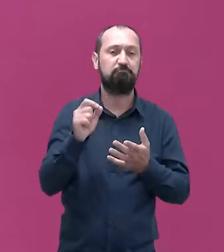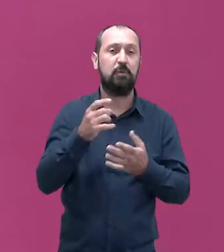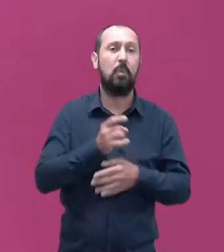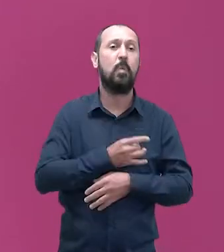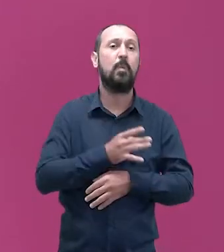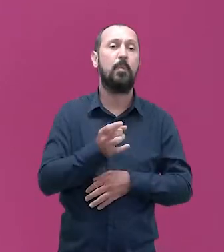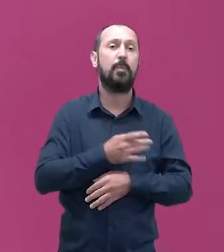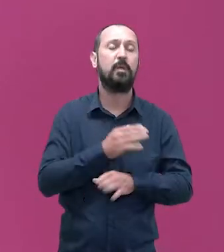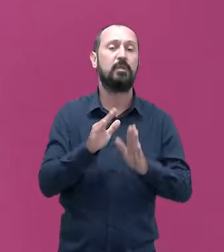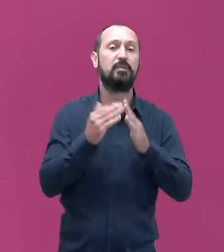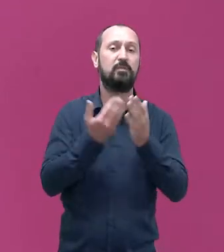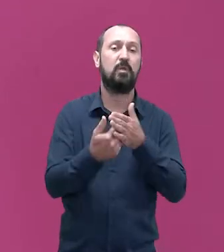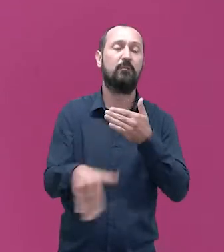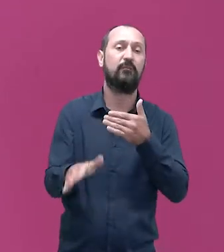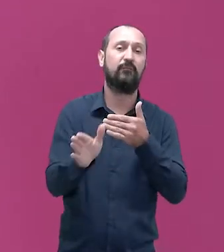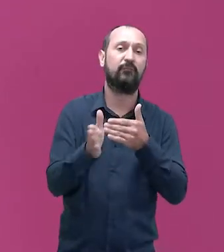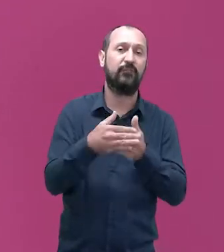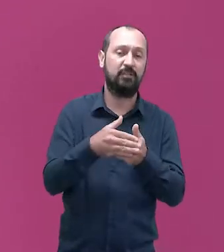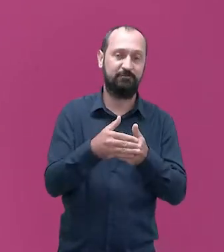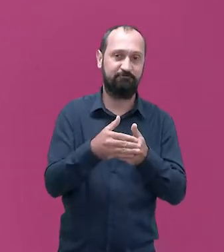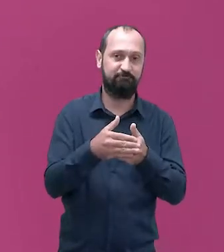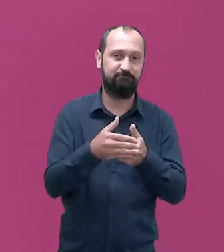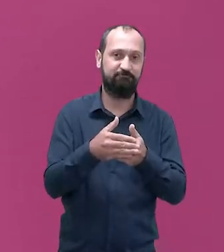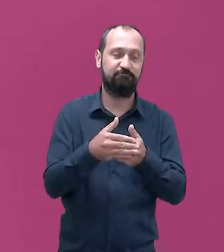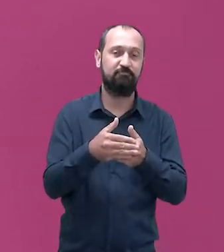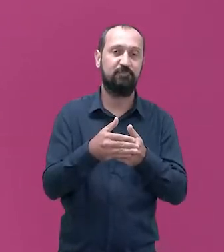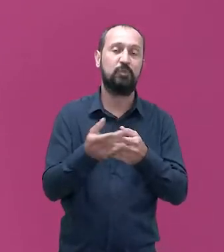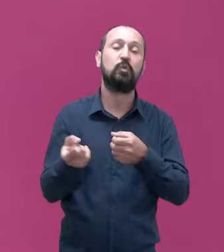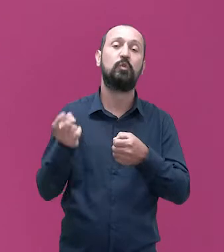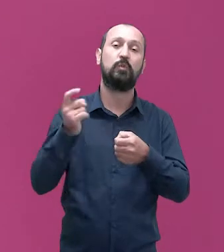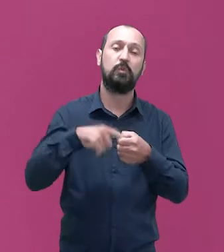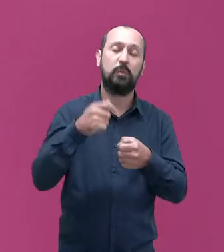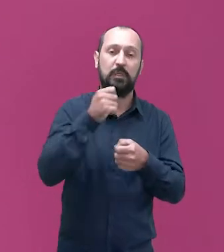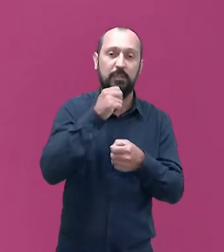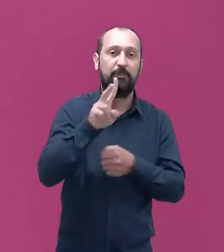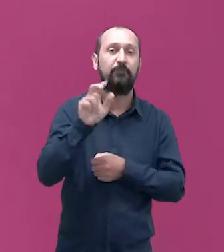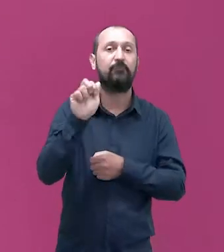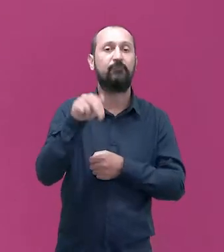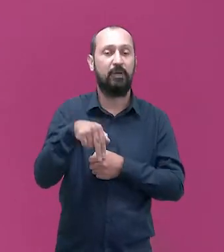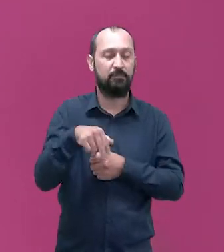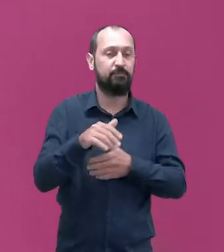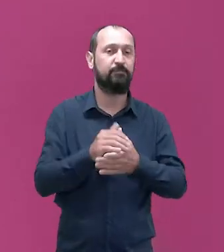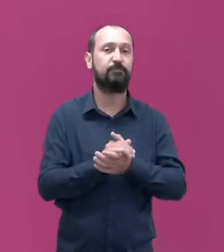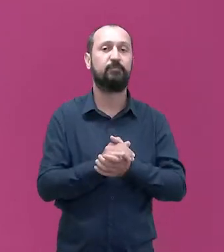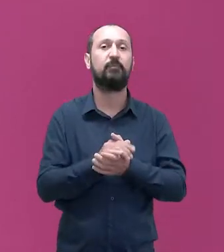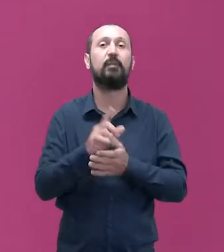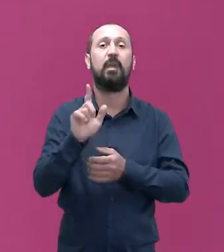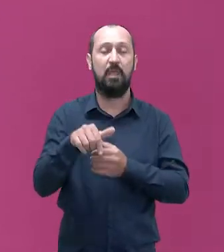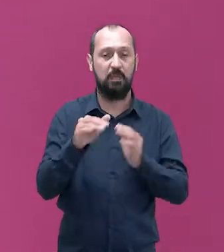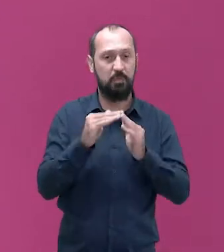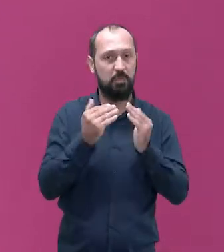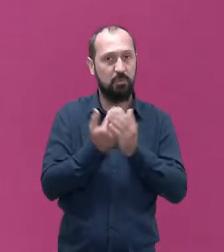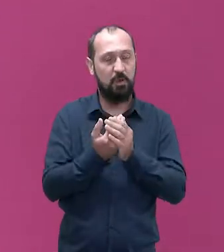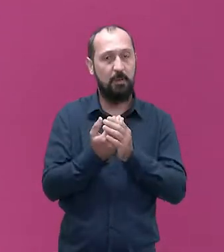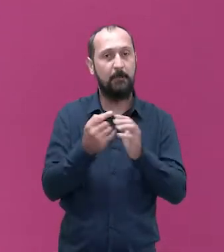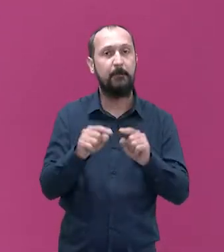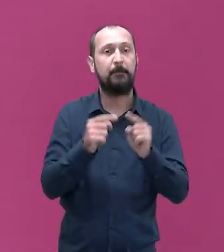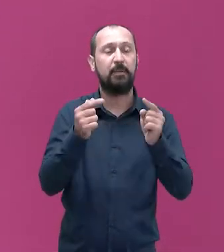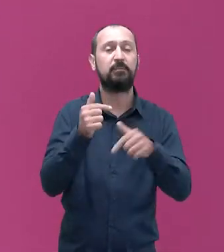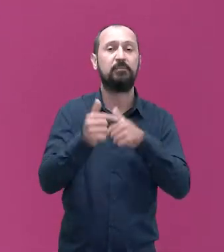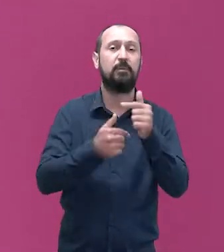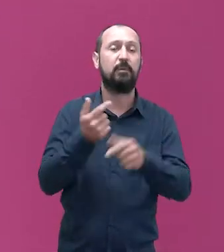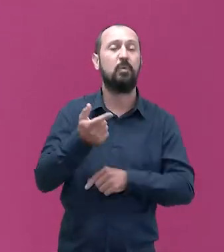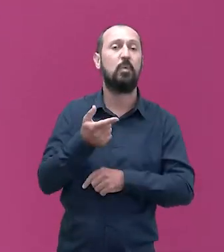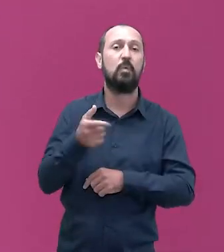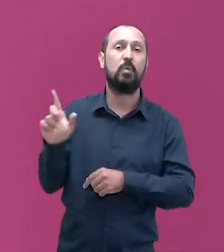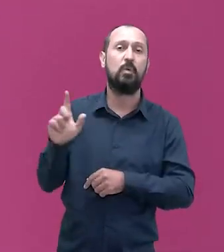continuam com medo das escolas fecharem e não voltaram para a atividade de transporte escolar. As vans são escolares, mas